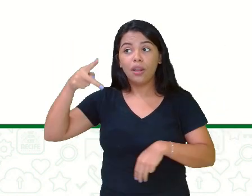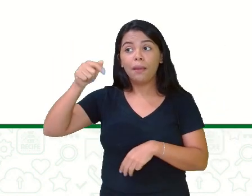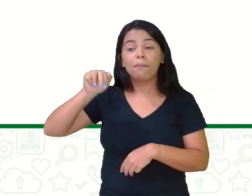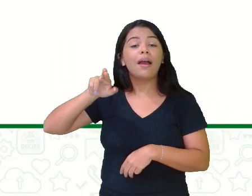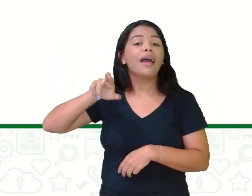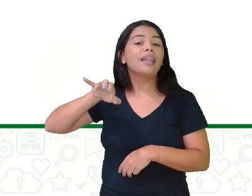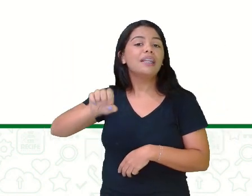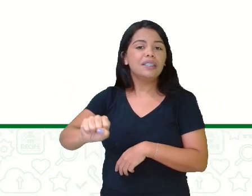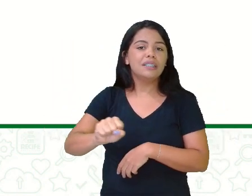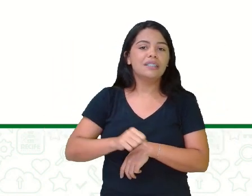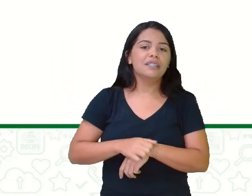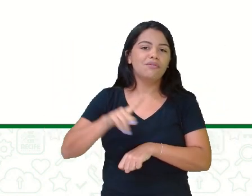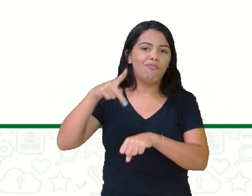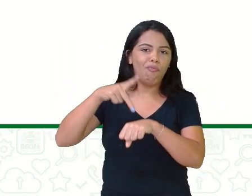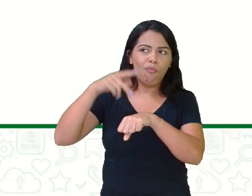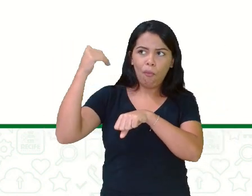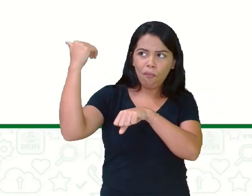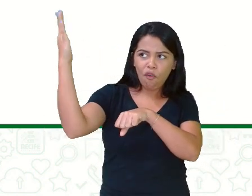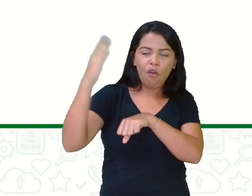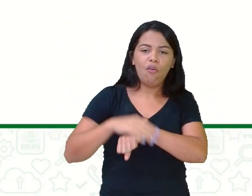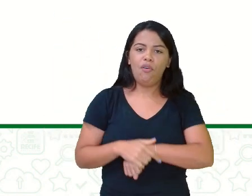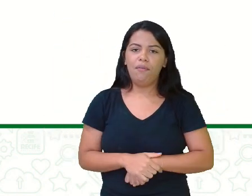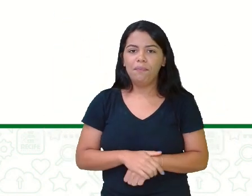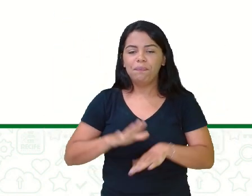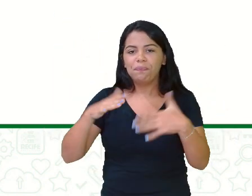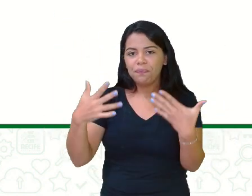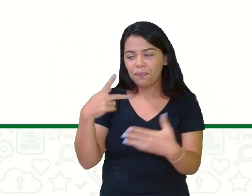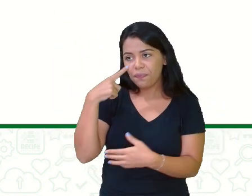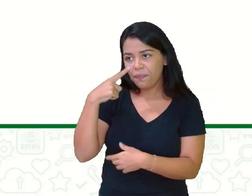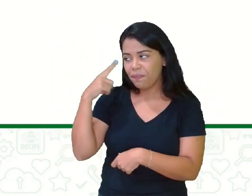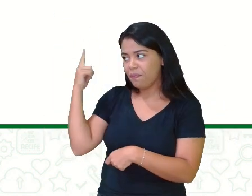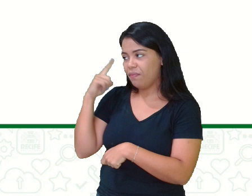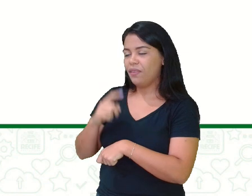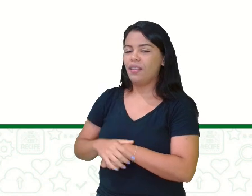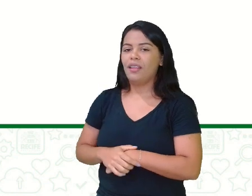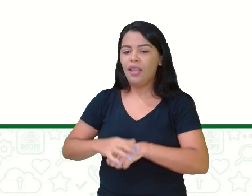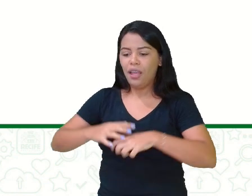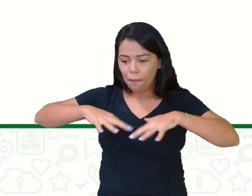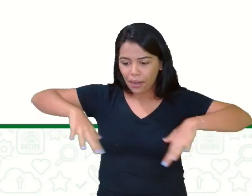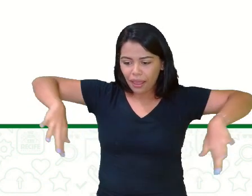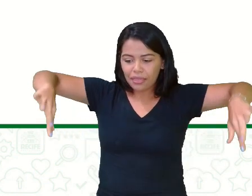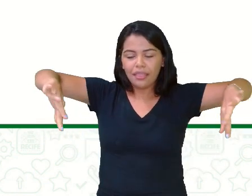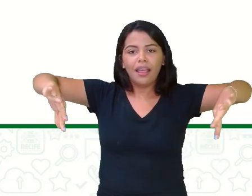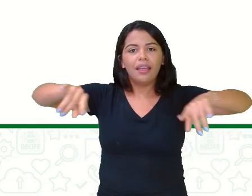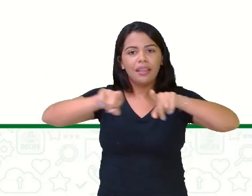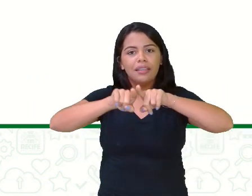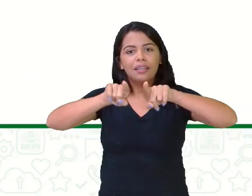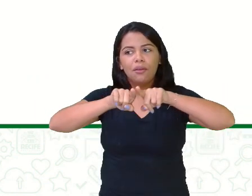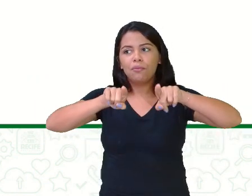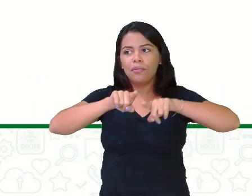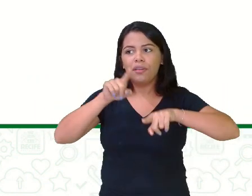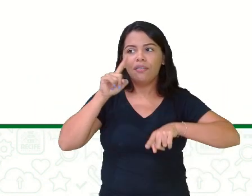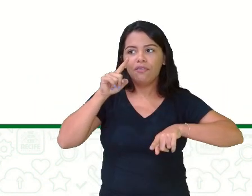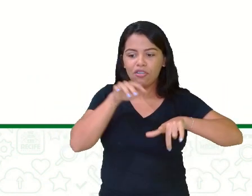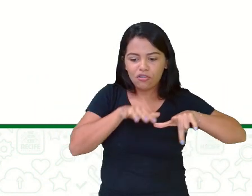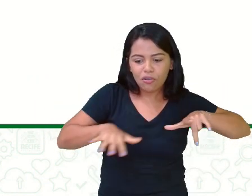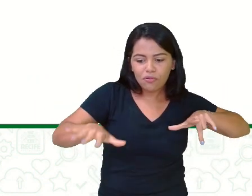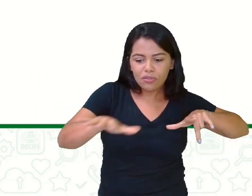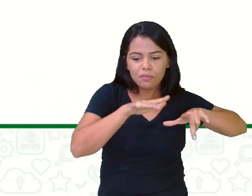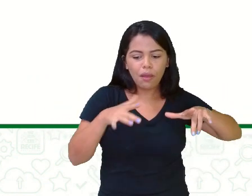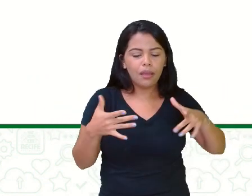E a plateia, olha os camarins, o espaço como um